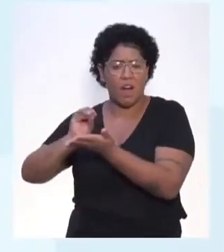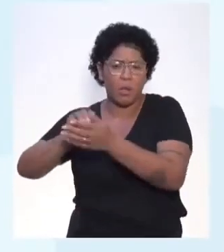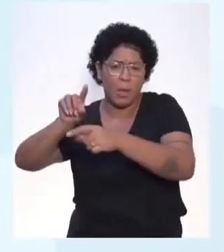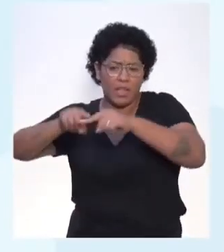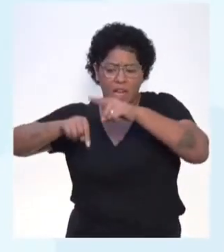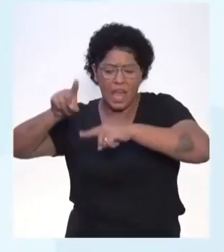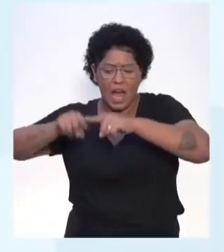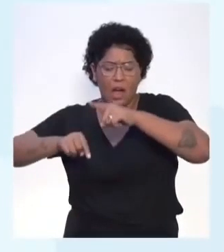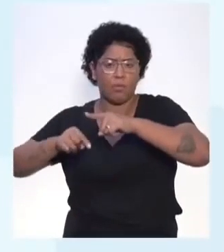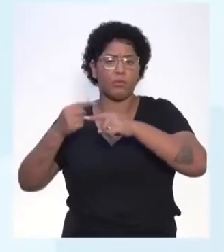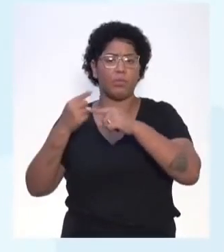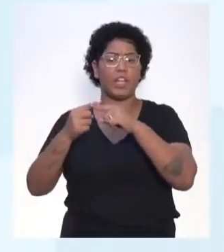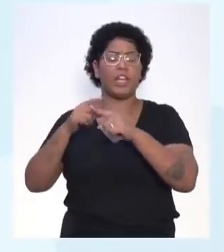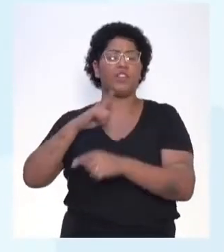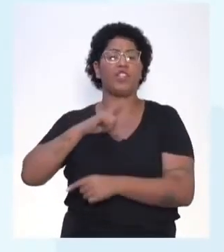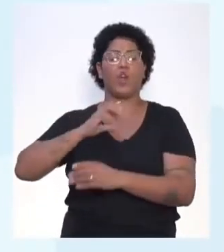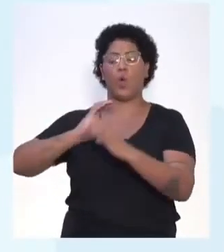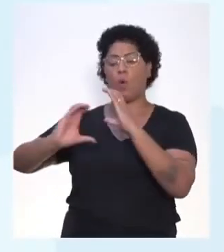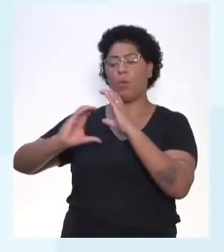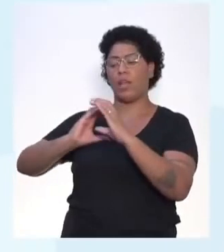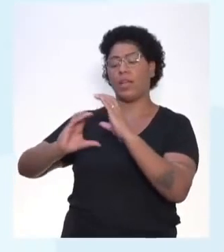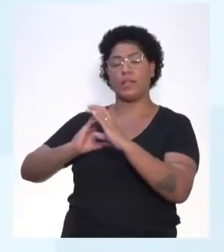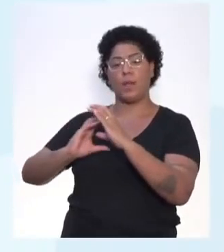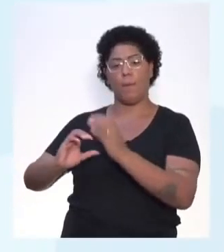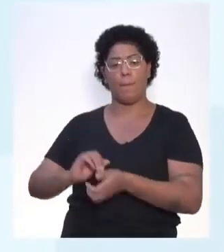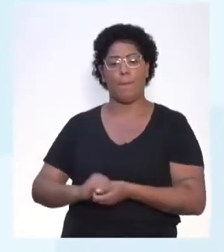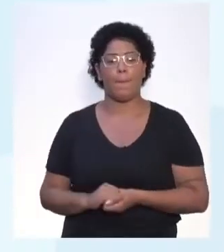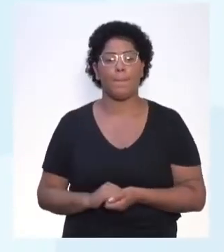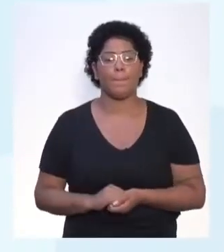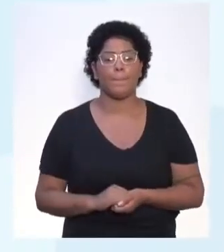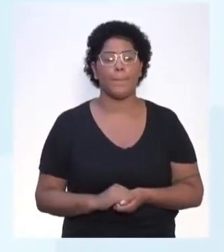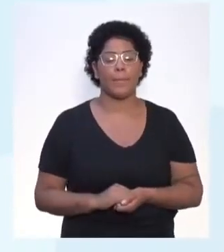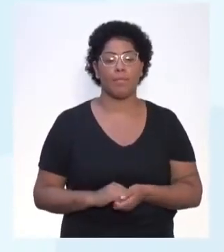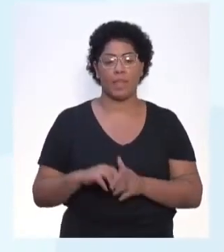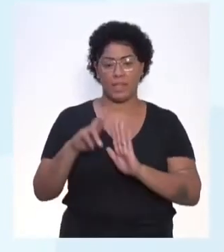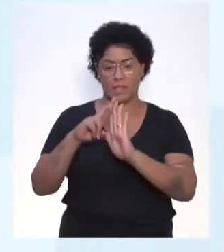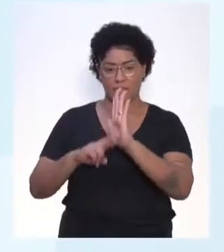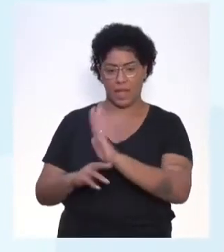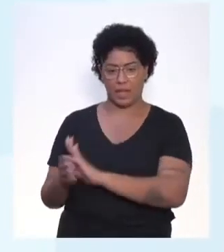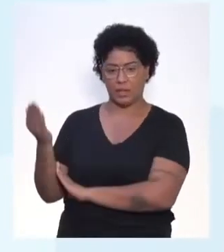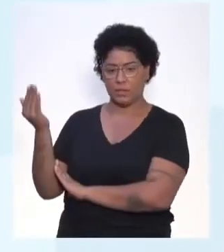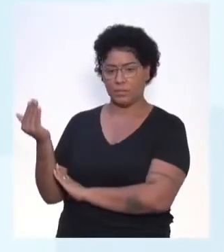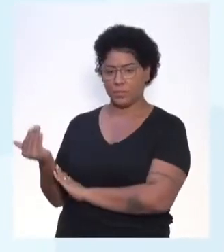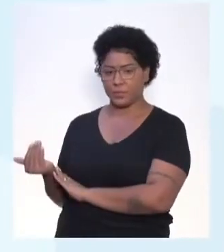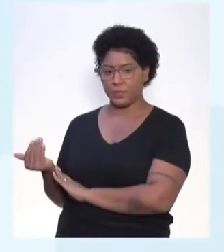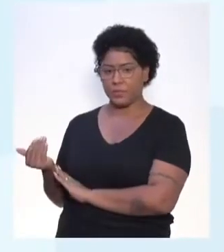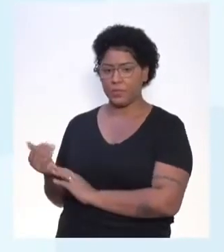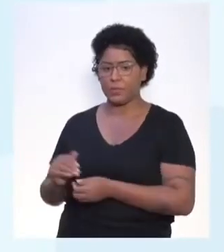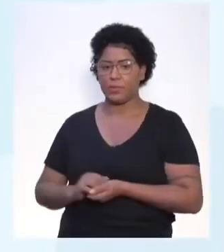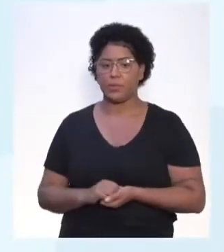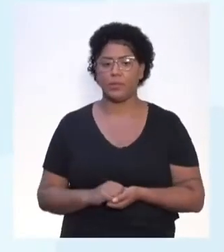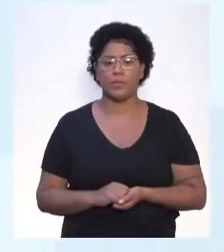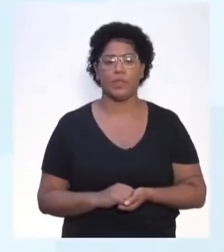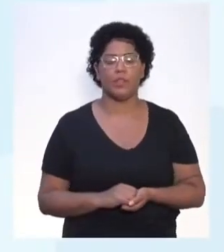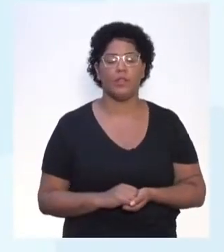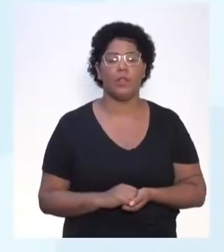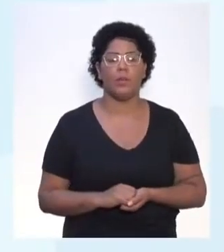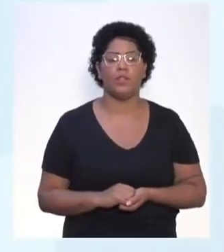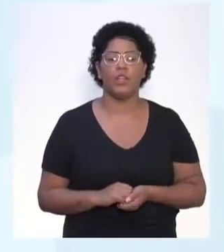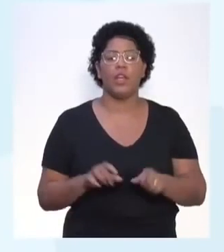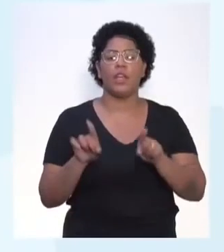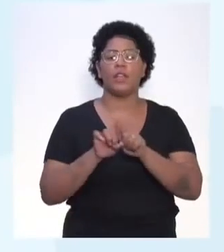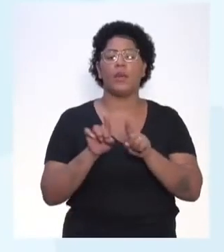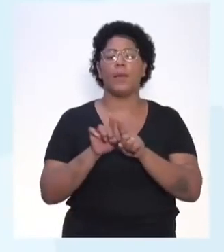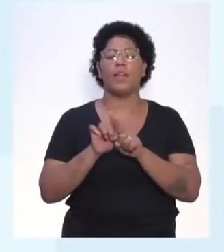né? Reconhecimento do Estado Livre do Congo como propriedade, vejam vocês, propriedade de